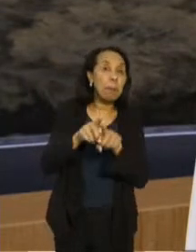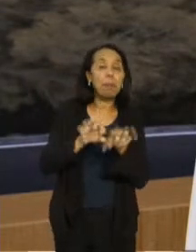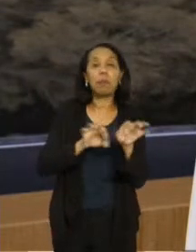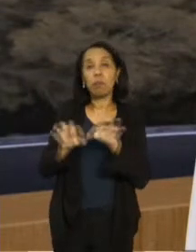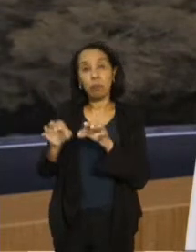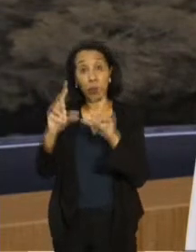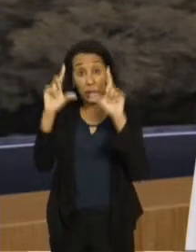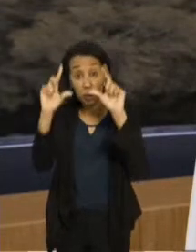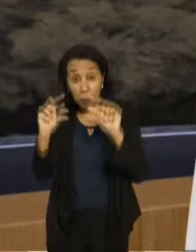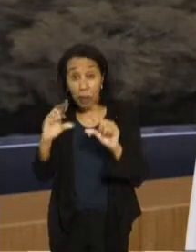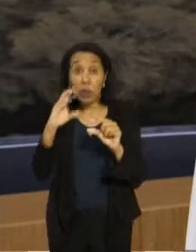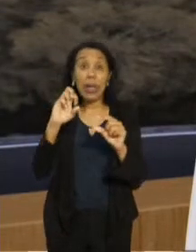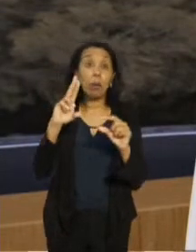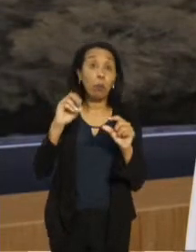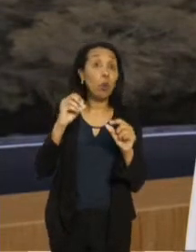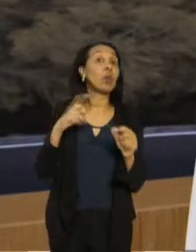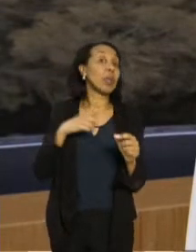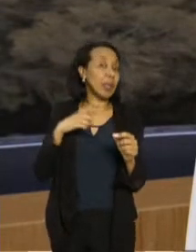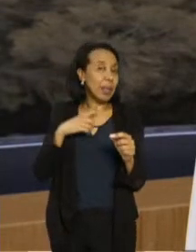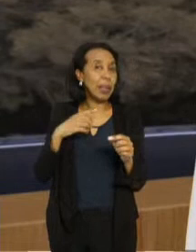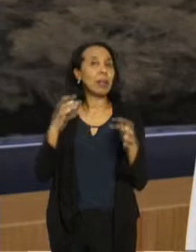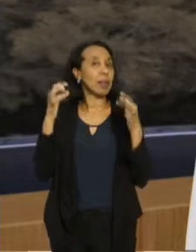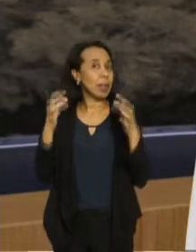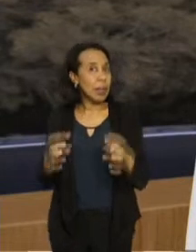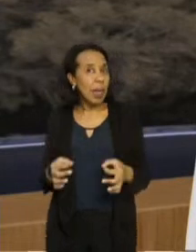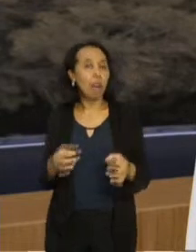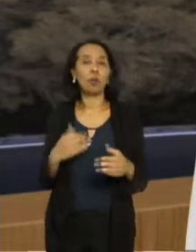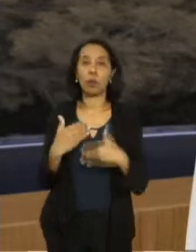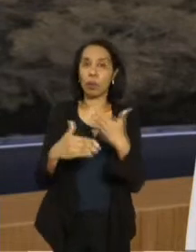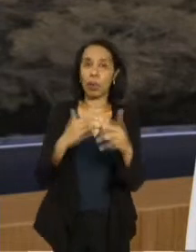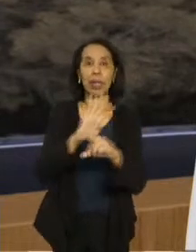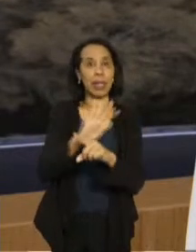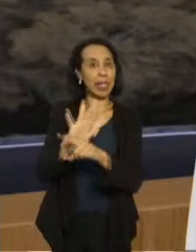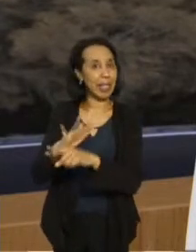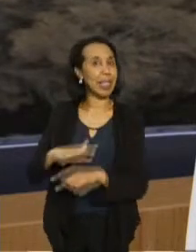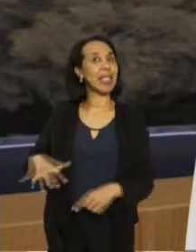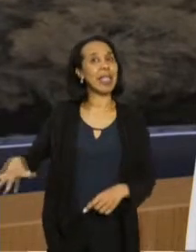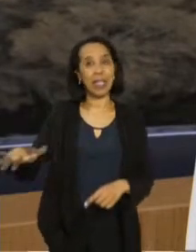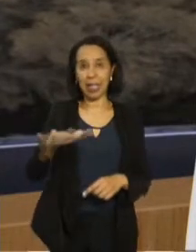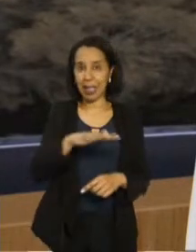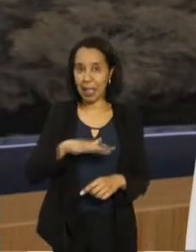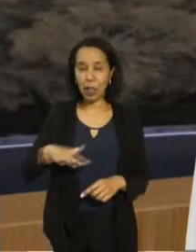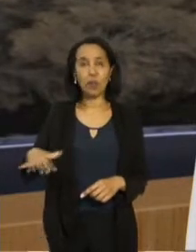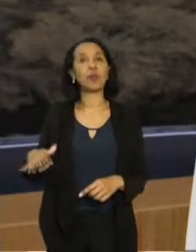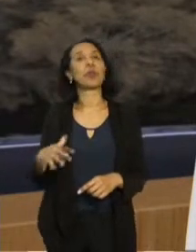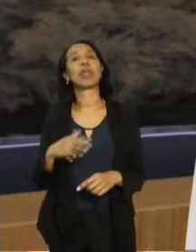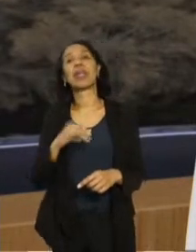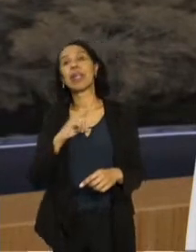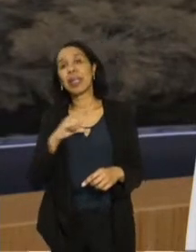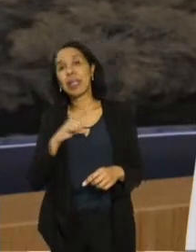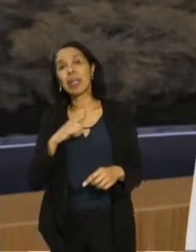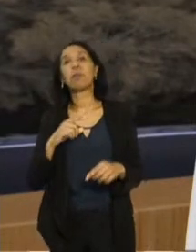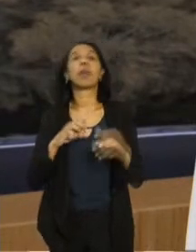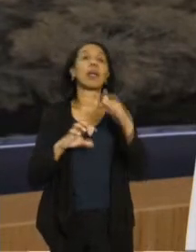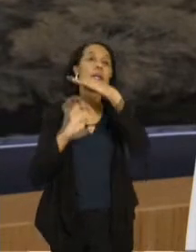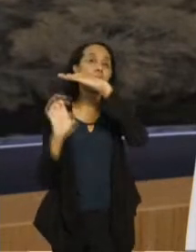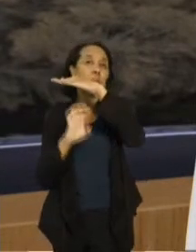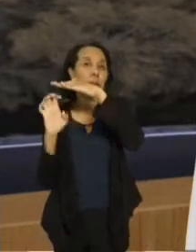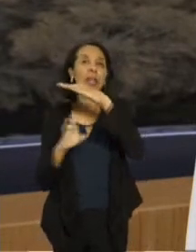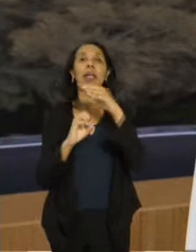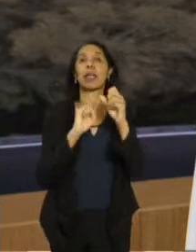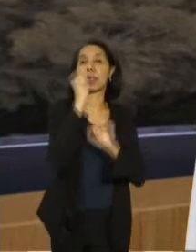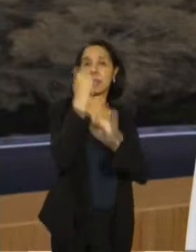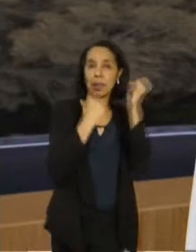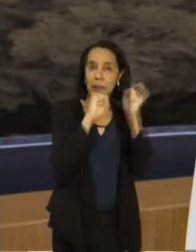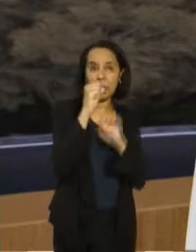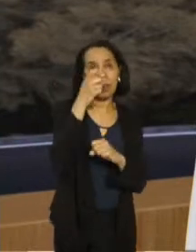baixo carbono que faça sentido. E aí a parceria válida, sim, dos entes públicos e das empresas, e do cidadão,